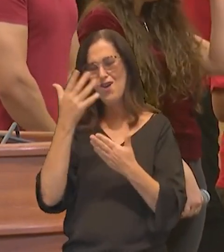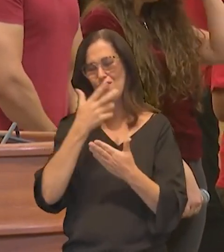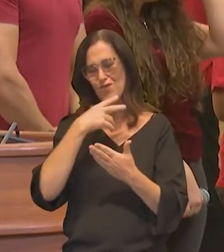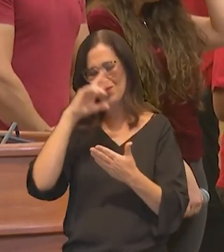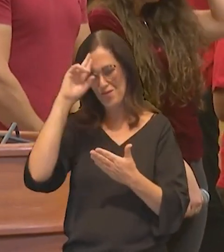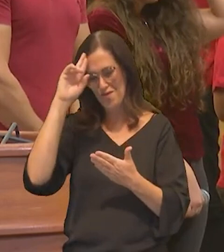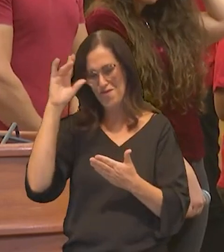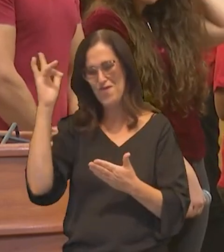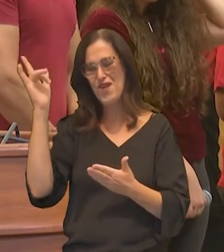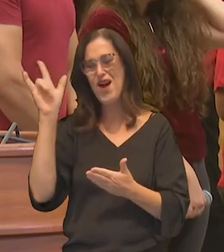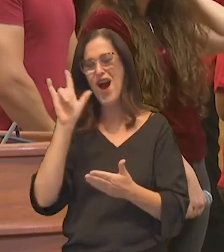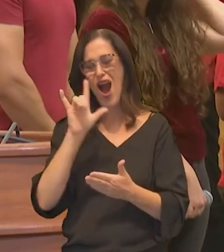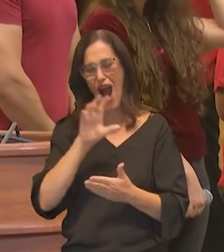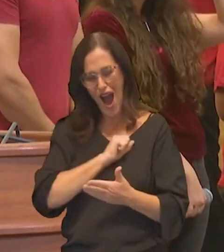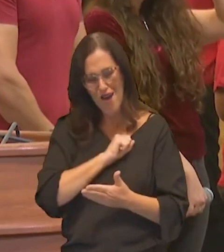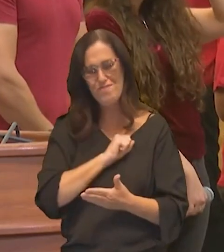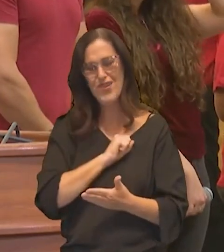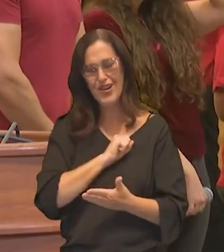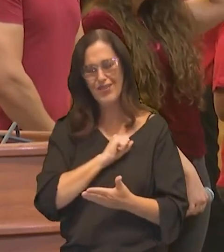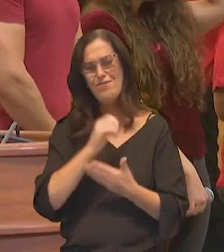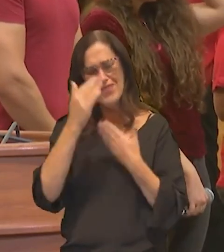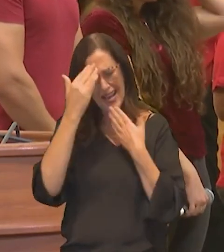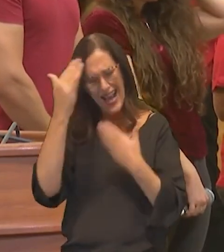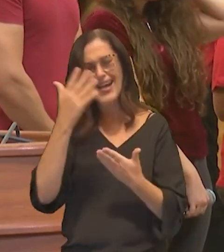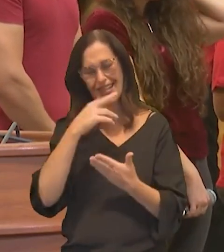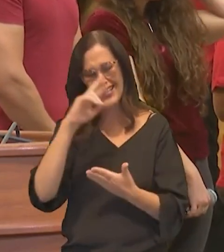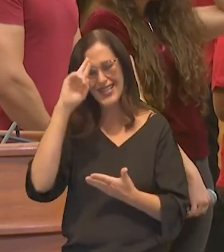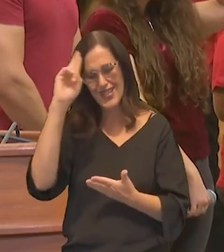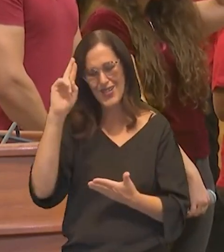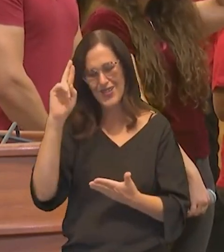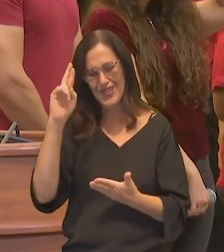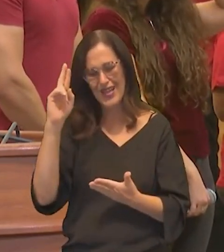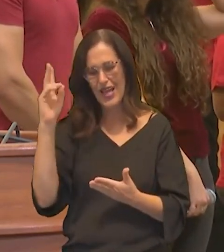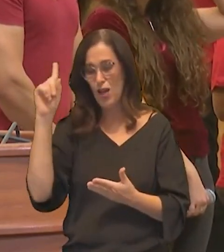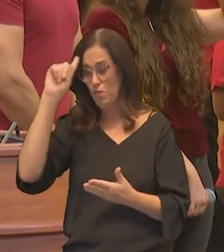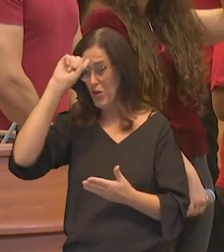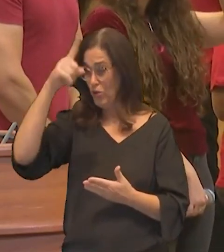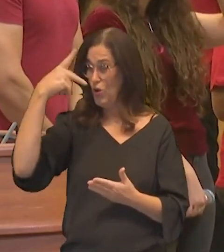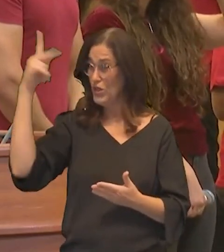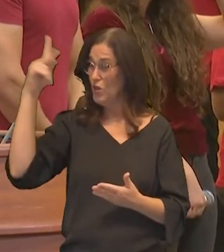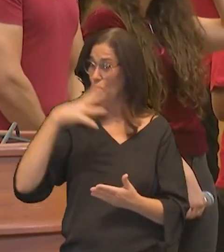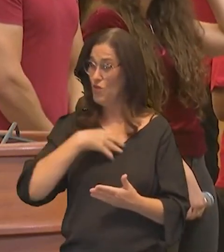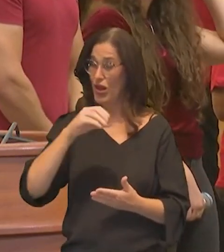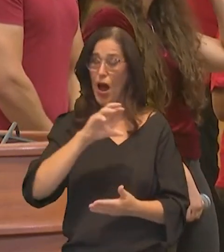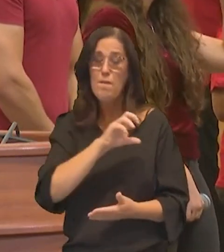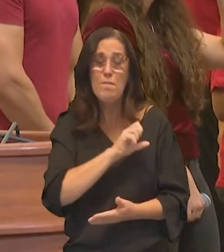Pai. Obrigado, Senhor, porque o Senhor enviou teu Filho amado,